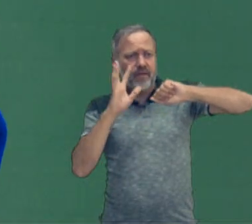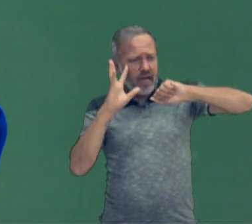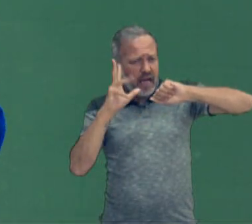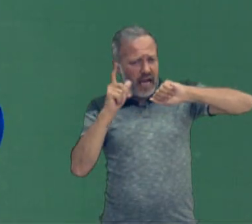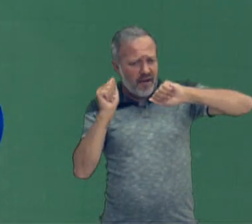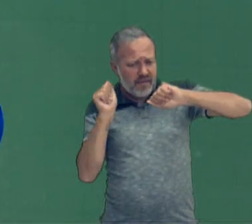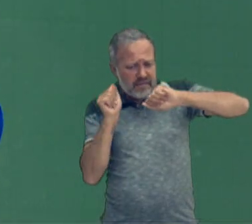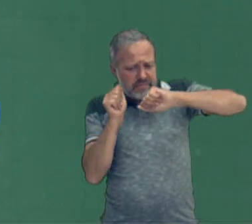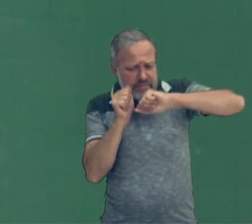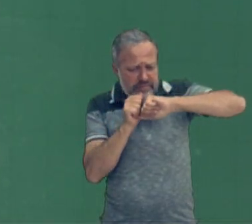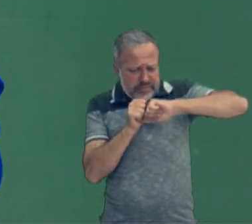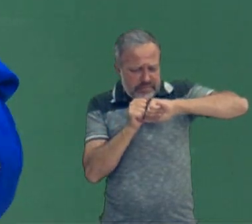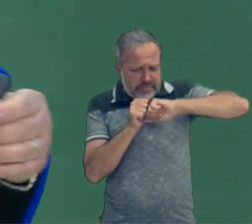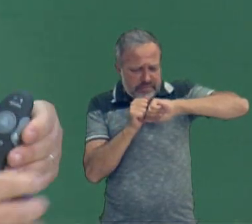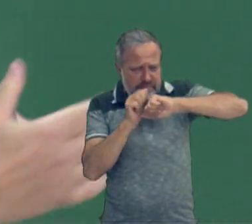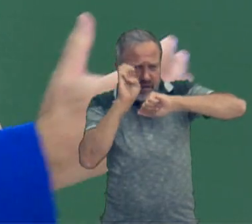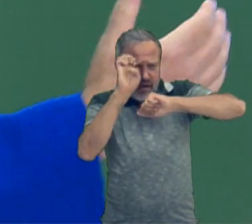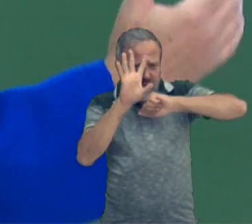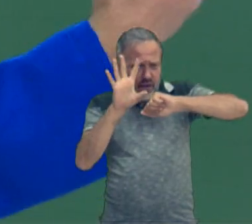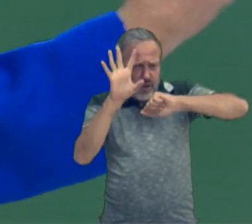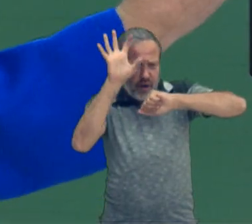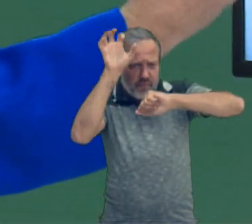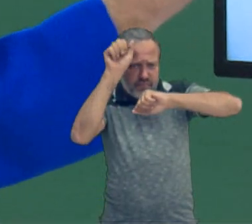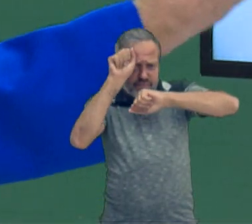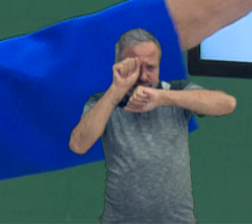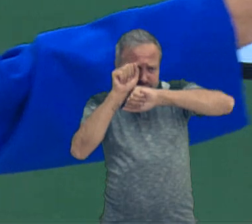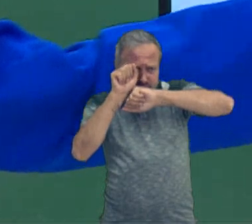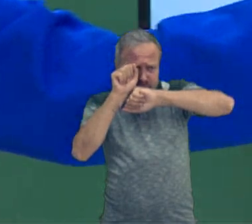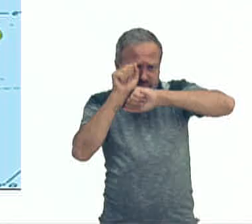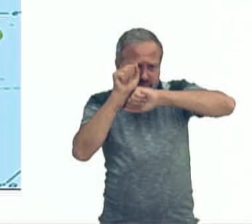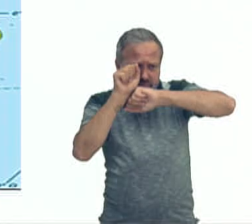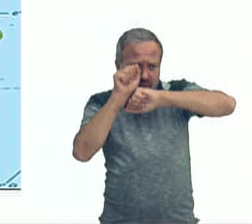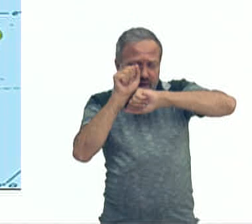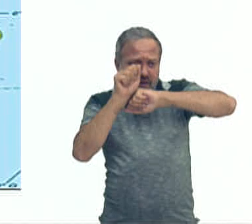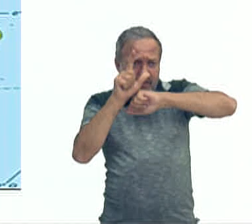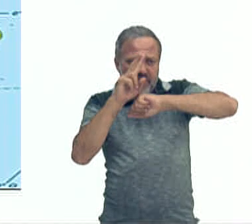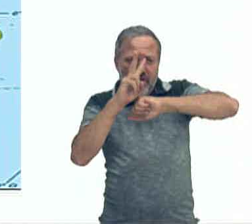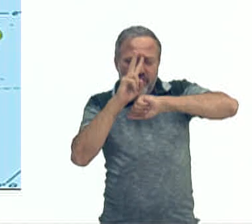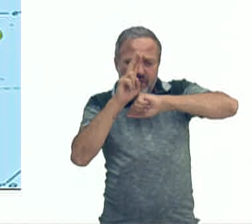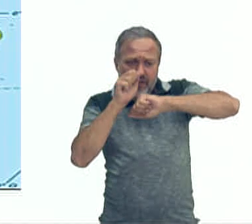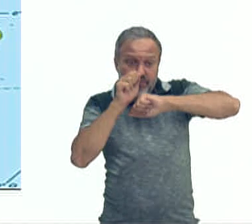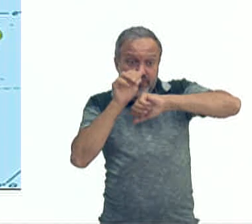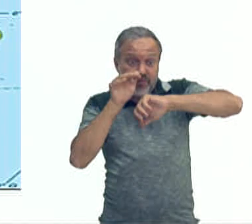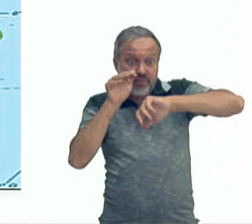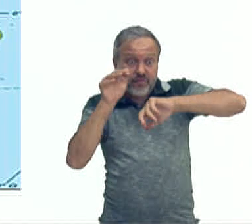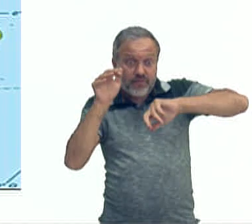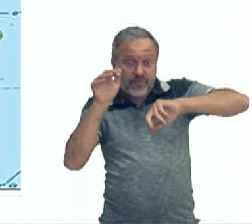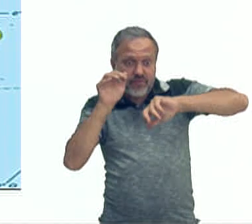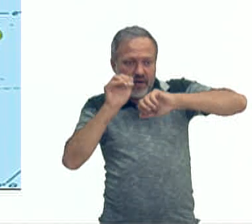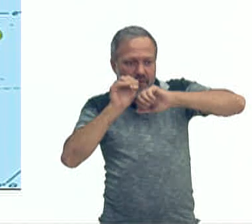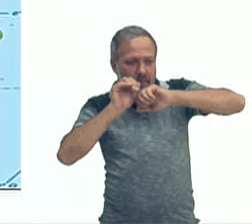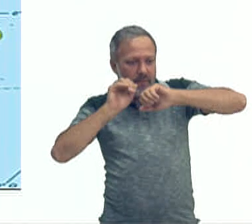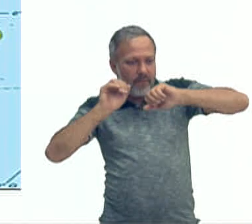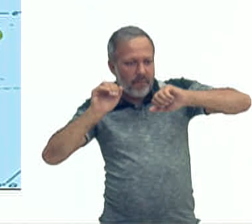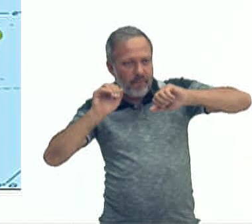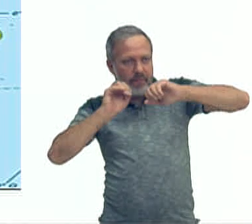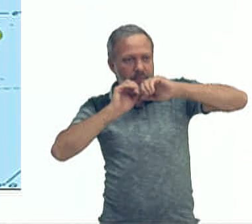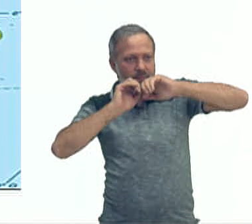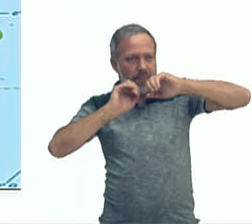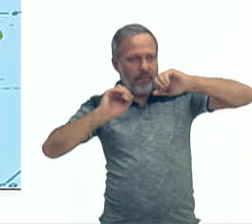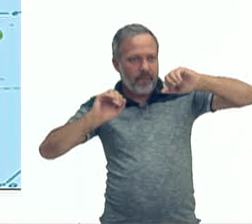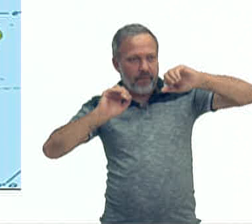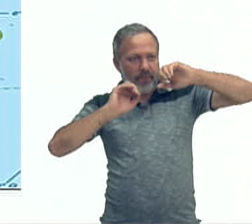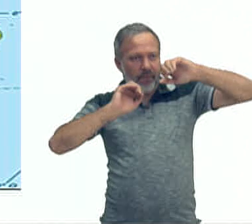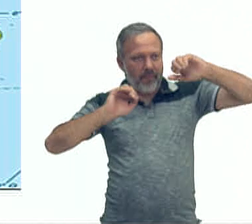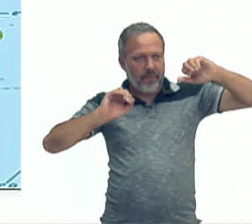Wegener, 1912. No caso aqui, ó, na tela comigo aqui, por favor, lá na América, olha o que aconteceu. Ele